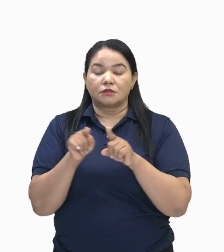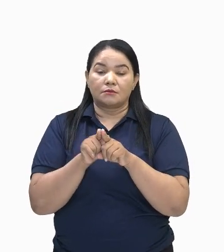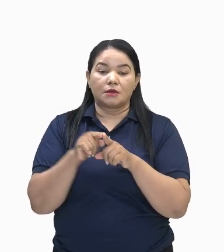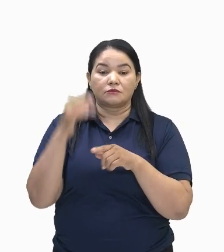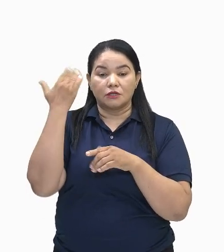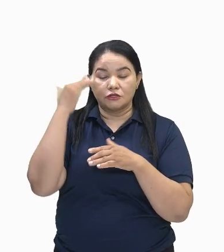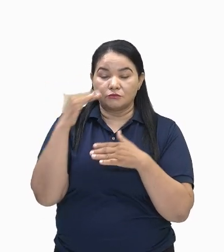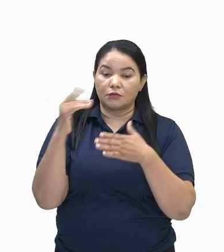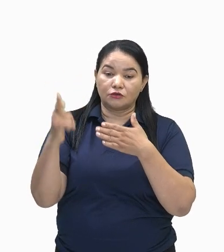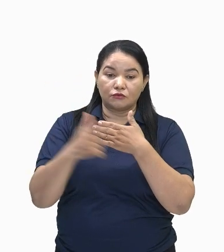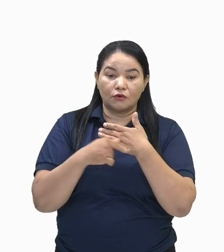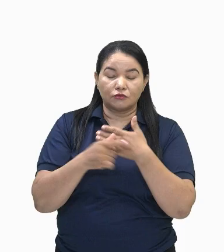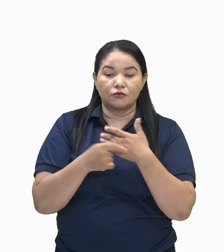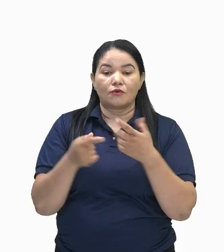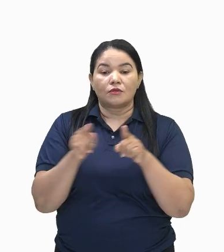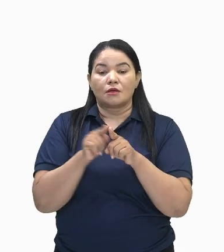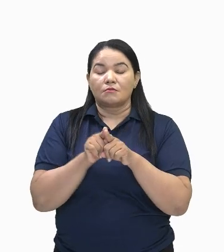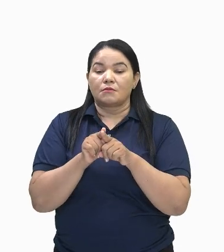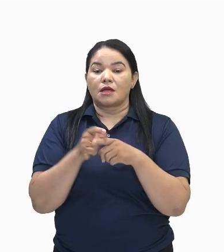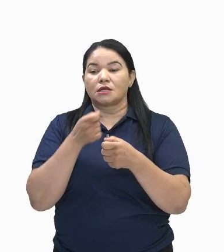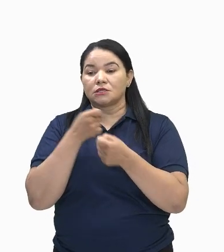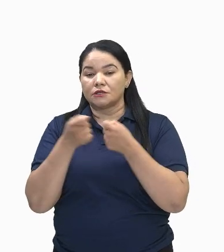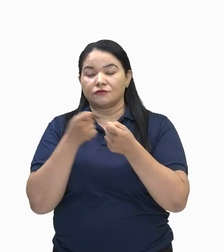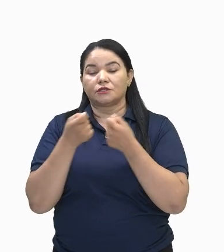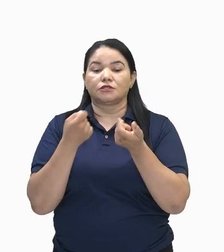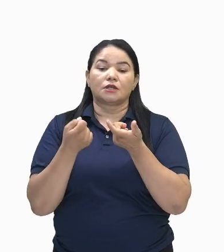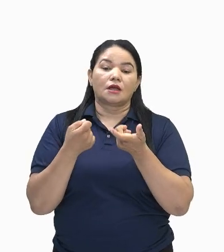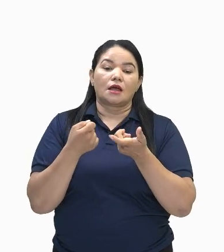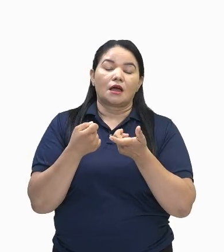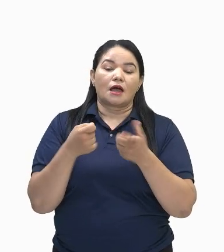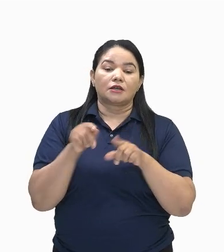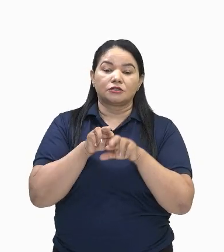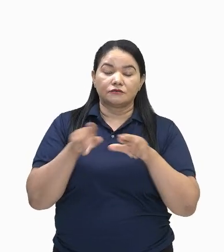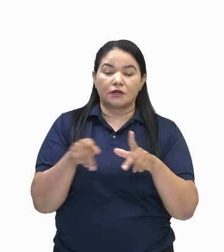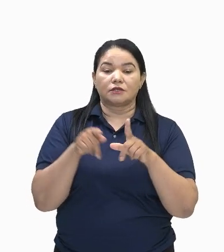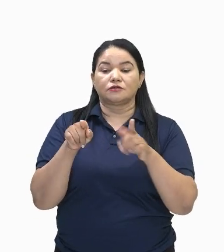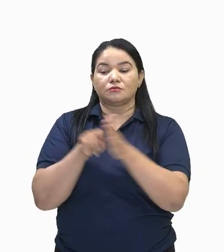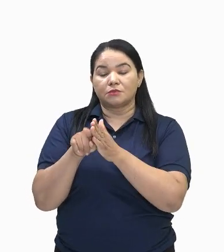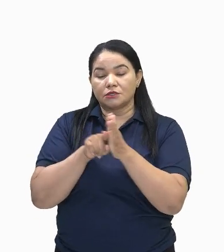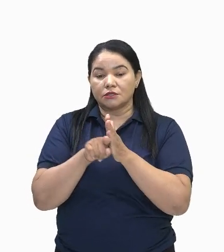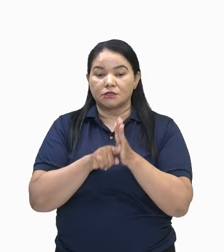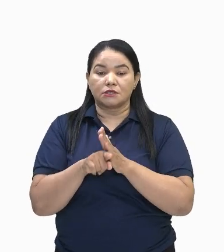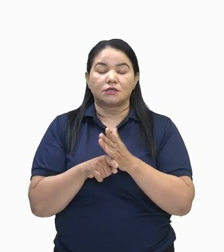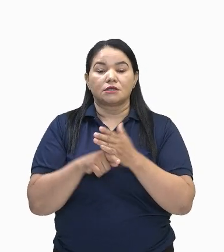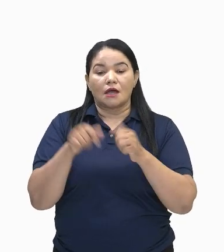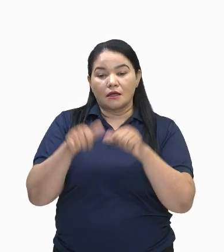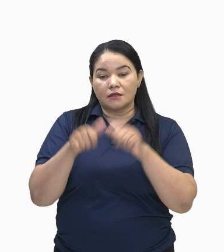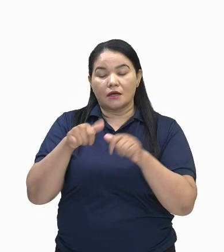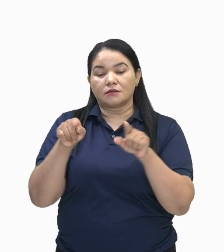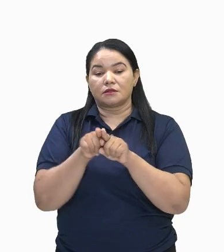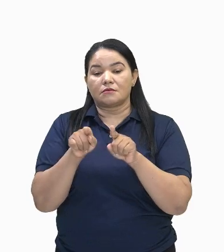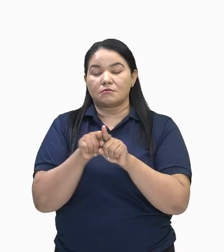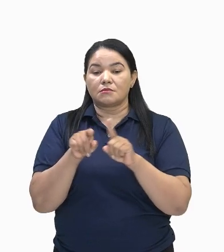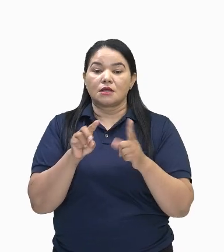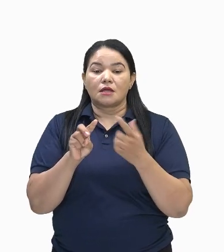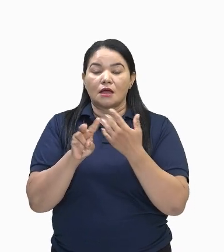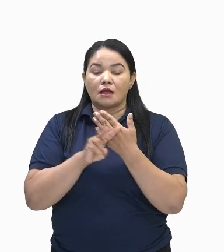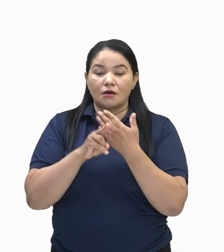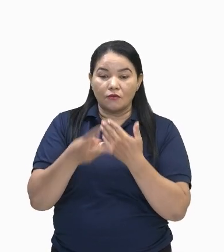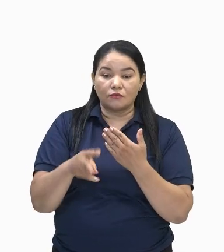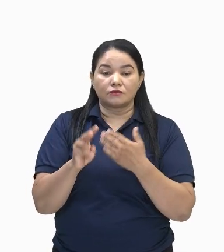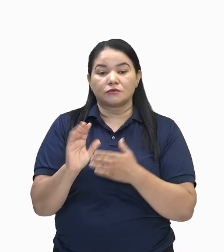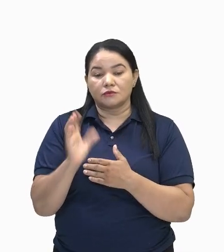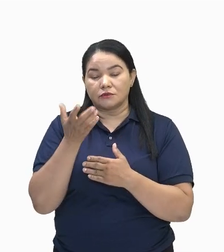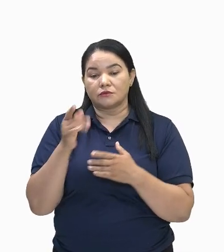autor, entrevistas, depoimentos, análise de dados e pesquisa, causas e consequências de